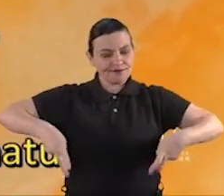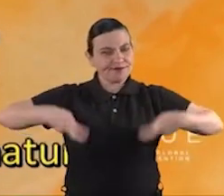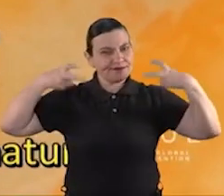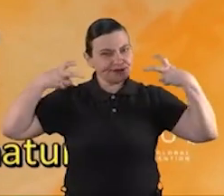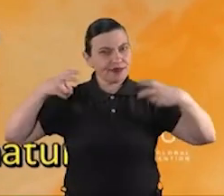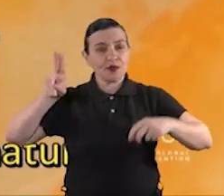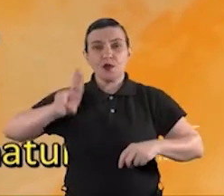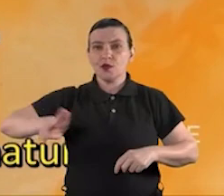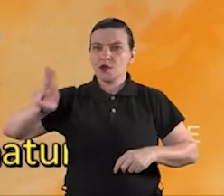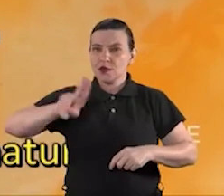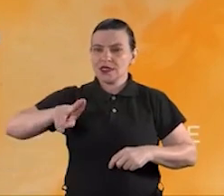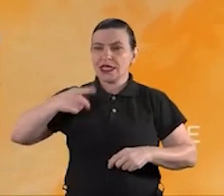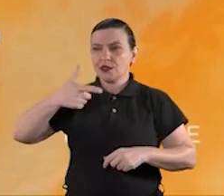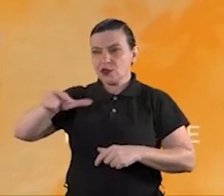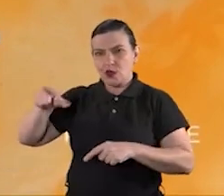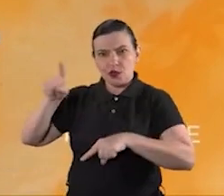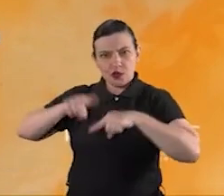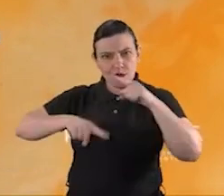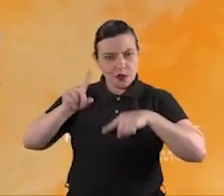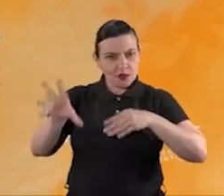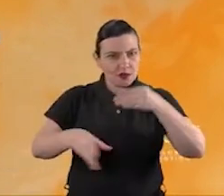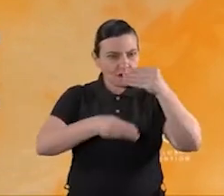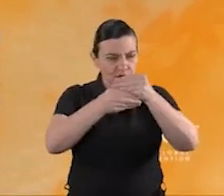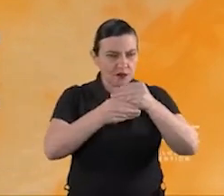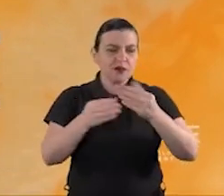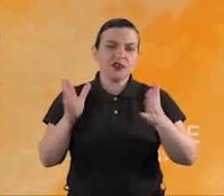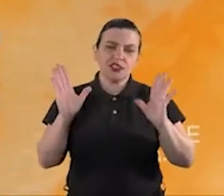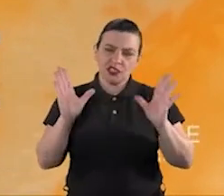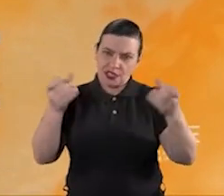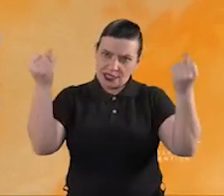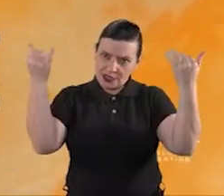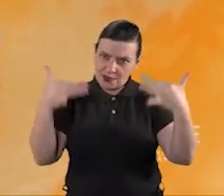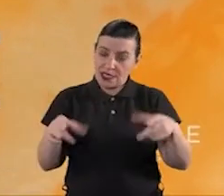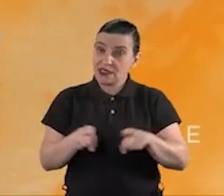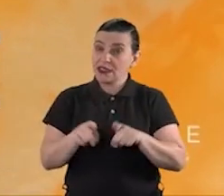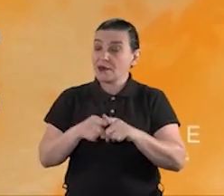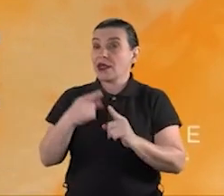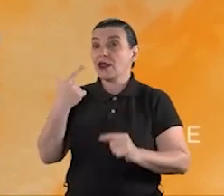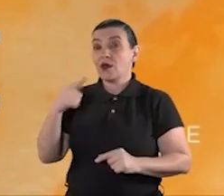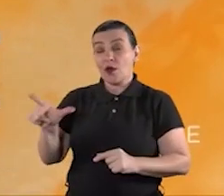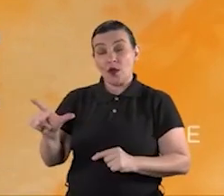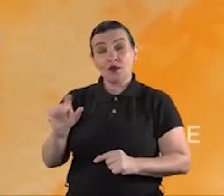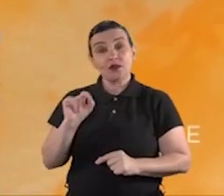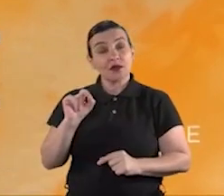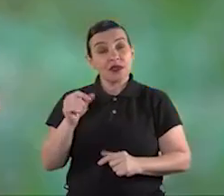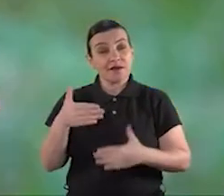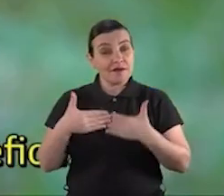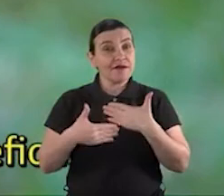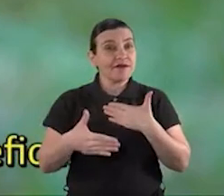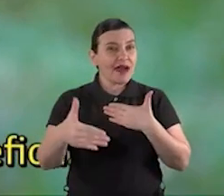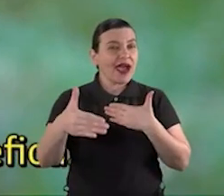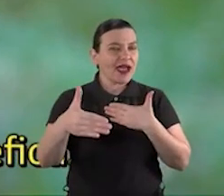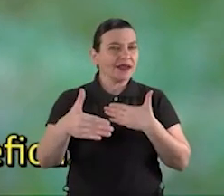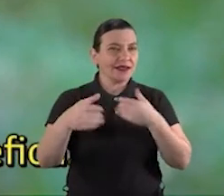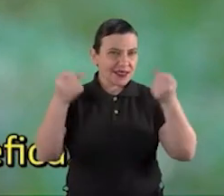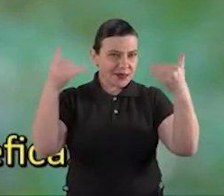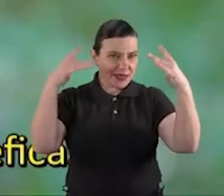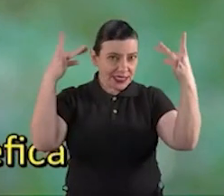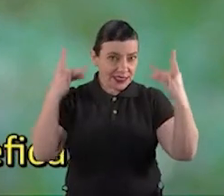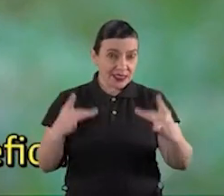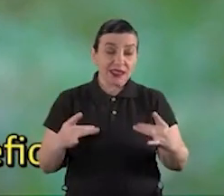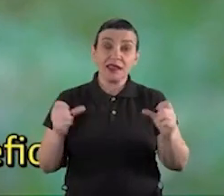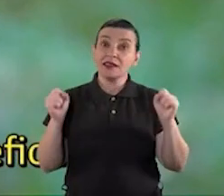quando usado com nossos outros produtos naturais alguns dos quais mencionei e outro sobre os quais Vocês ouviram um pouco mais tarde